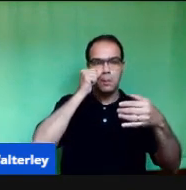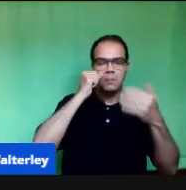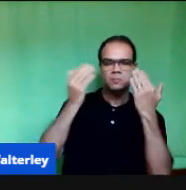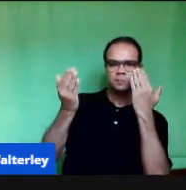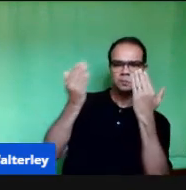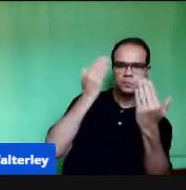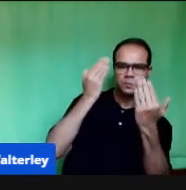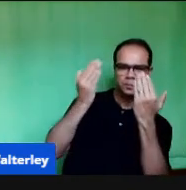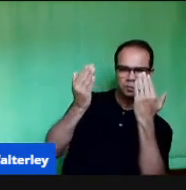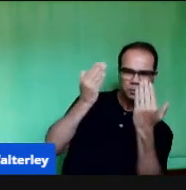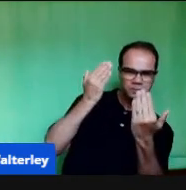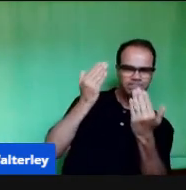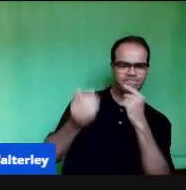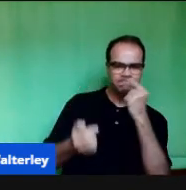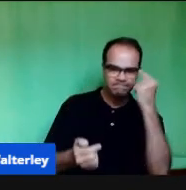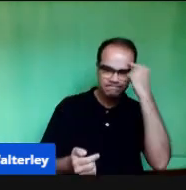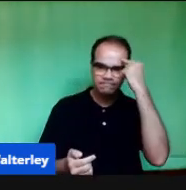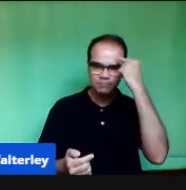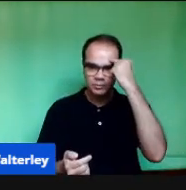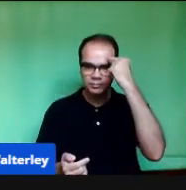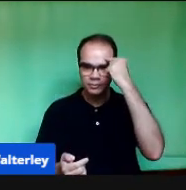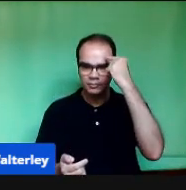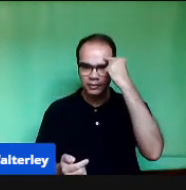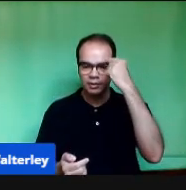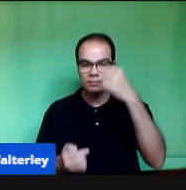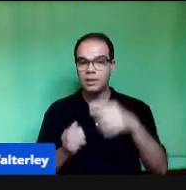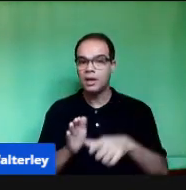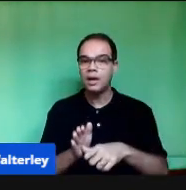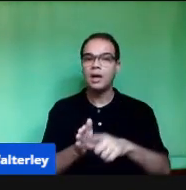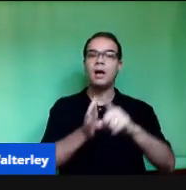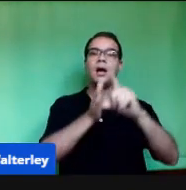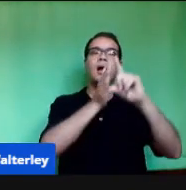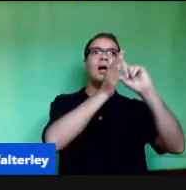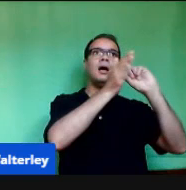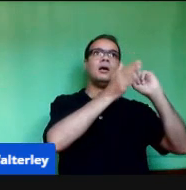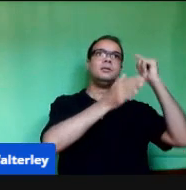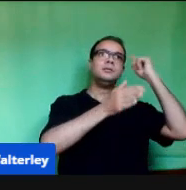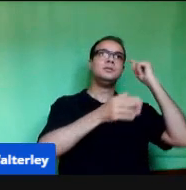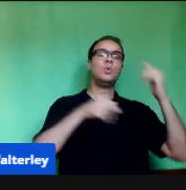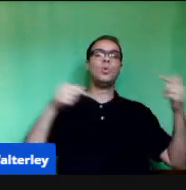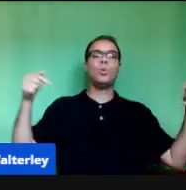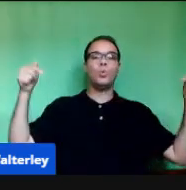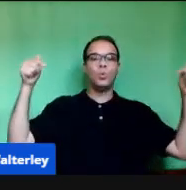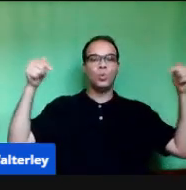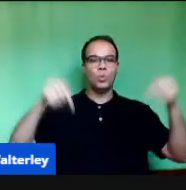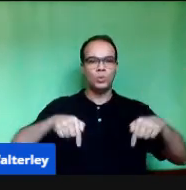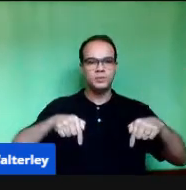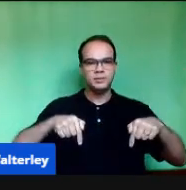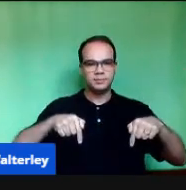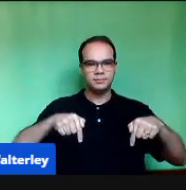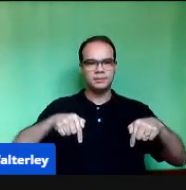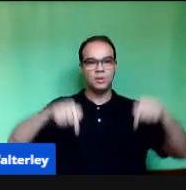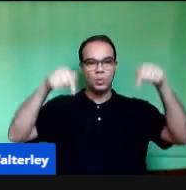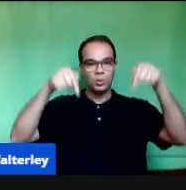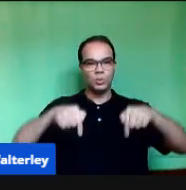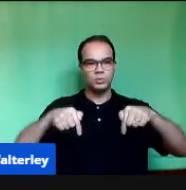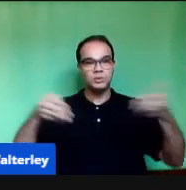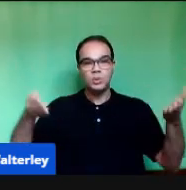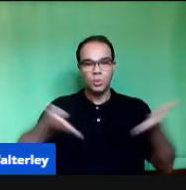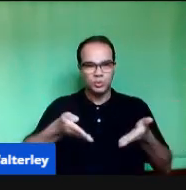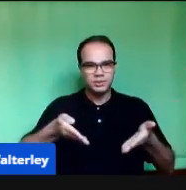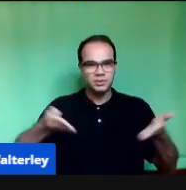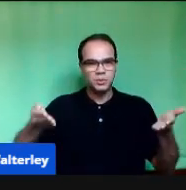sem pensar o tempo em que nós estamos. Então, é importante